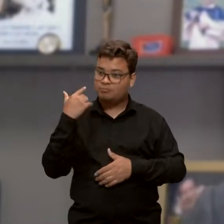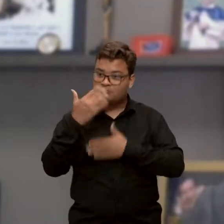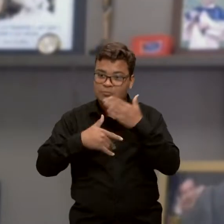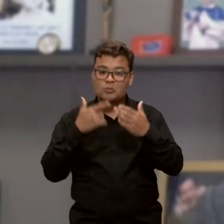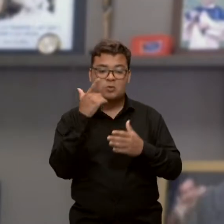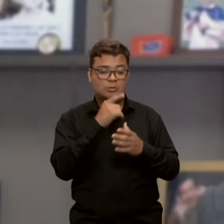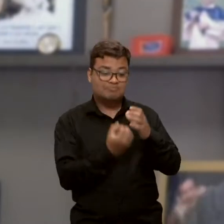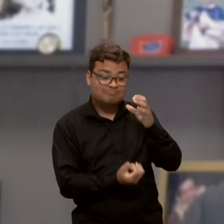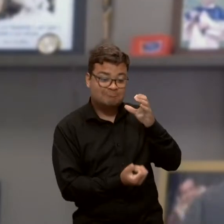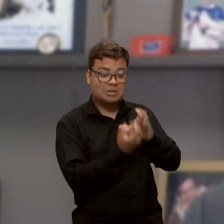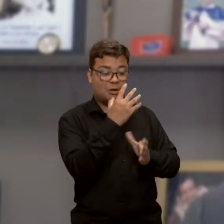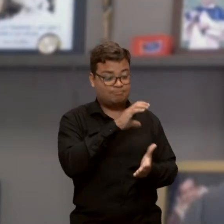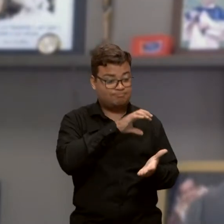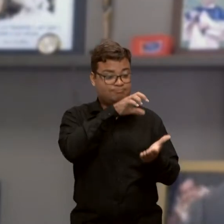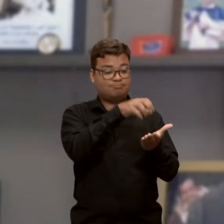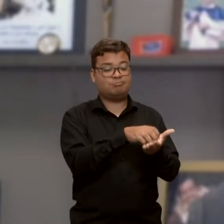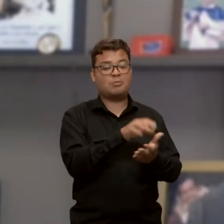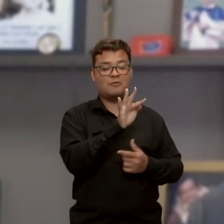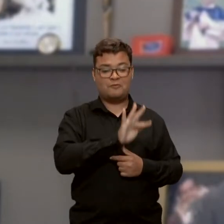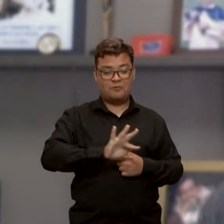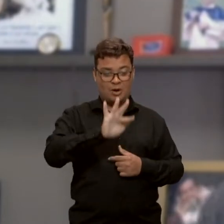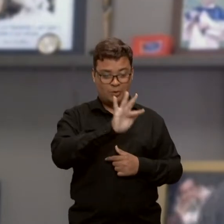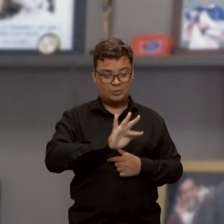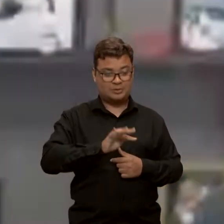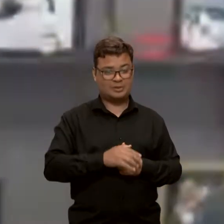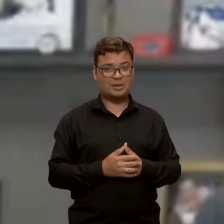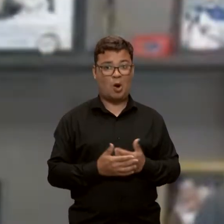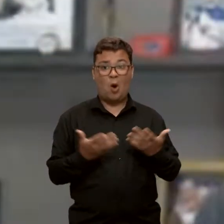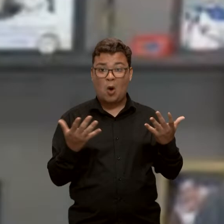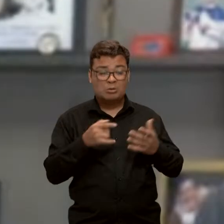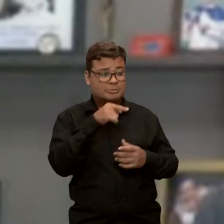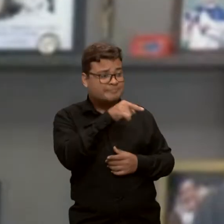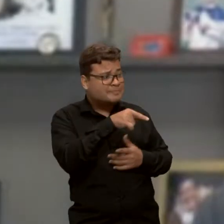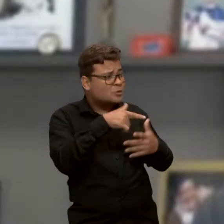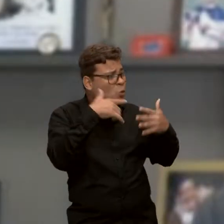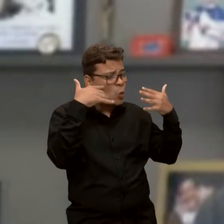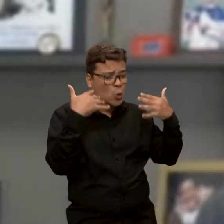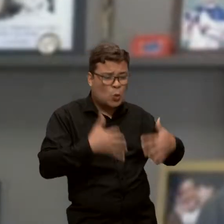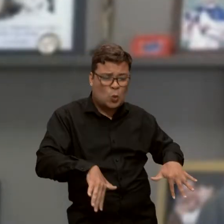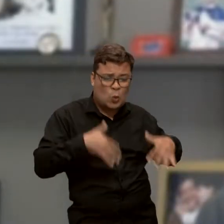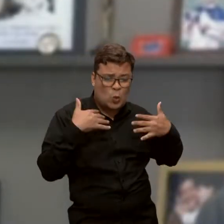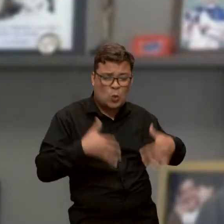que representa essa faculdade hoje, né, em termos de